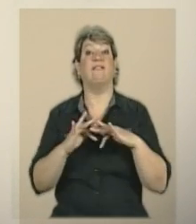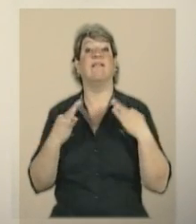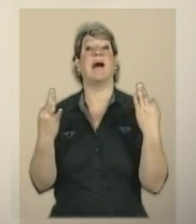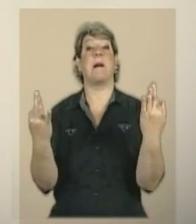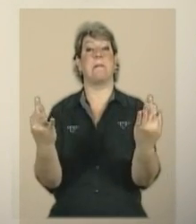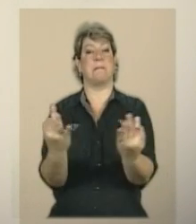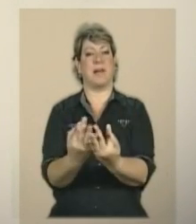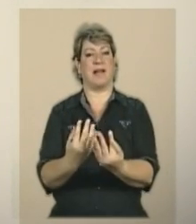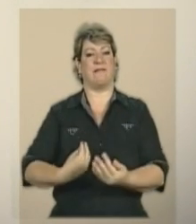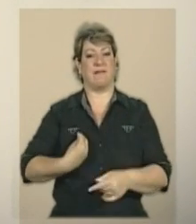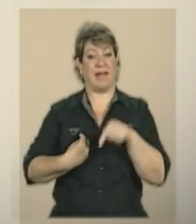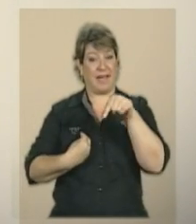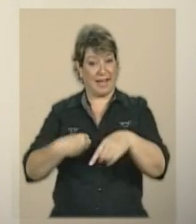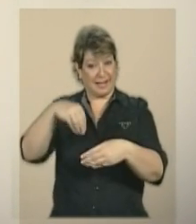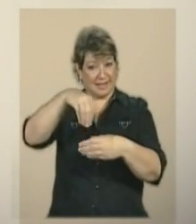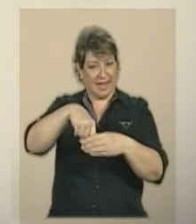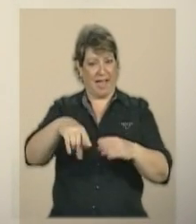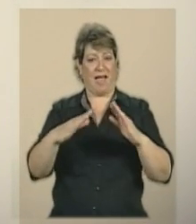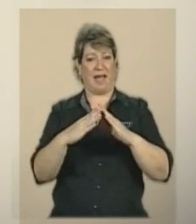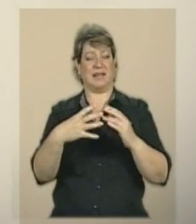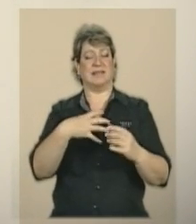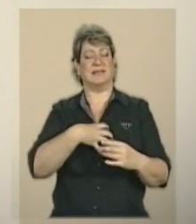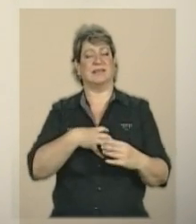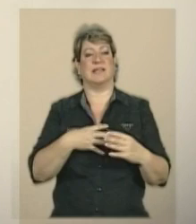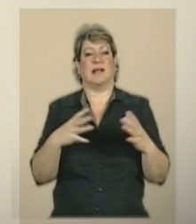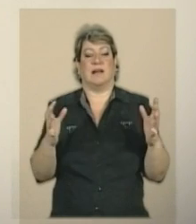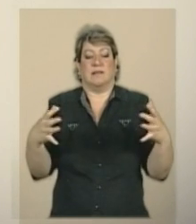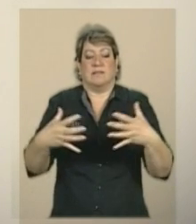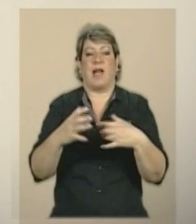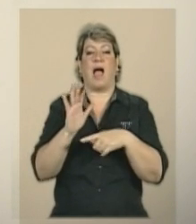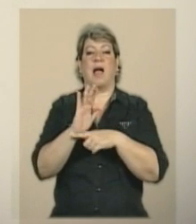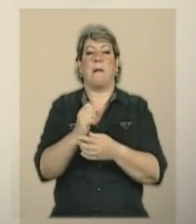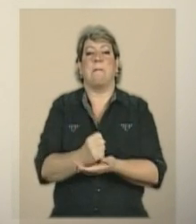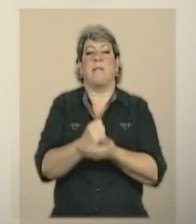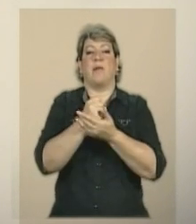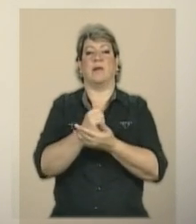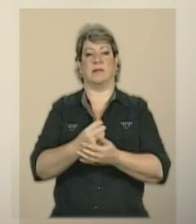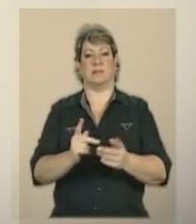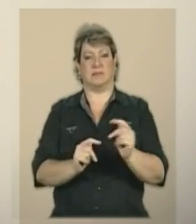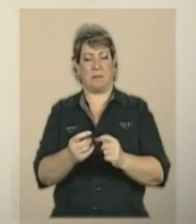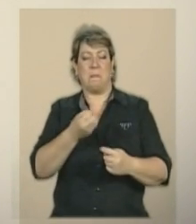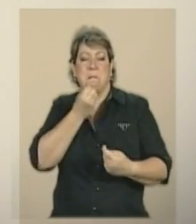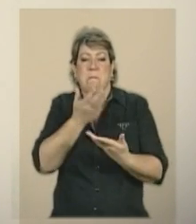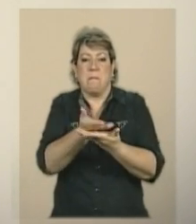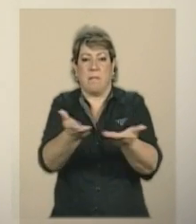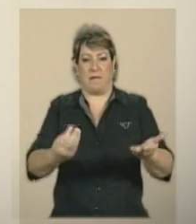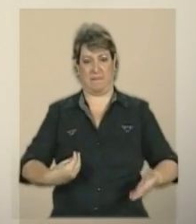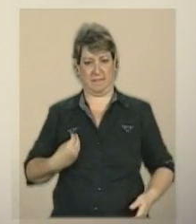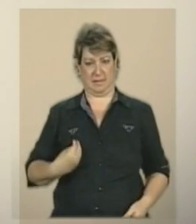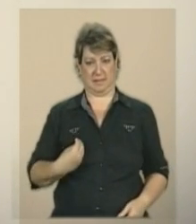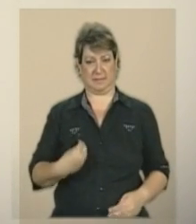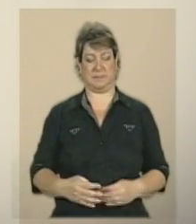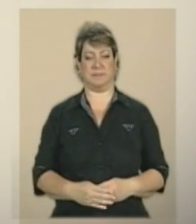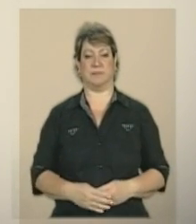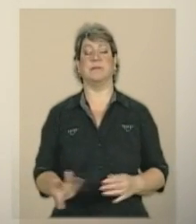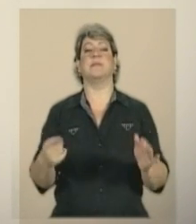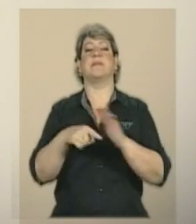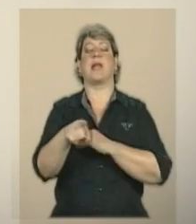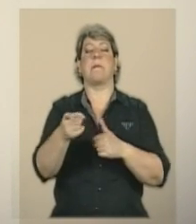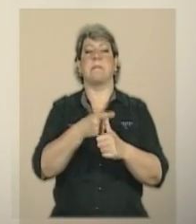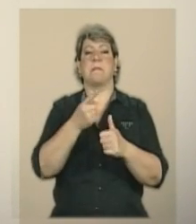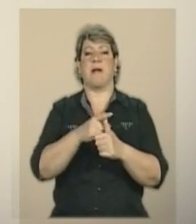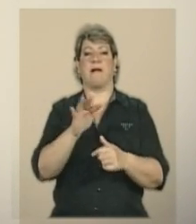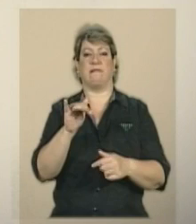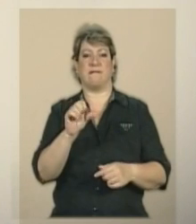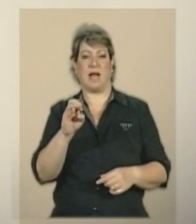uma família é lá que as pessoas se sentem ligadas protegidas e acolhidas a primeira fase do Minha Casa Minha Vida já tinha